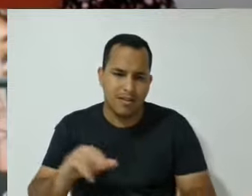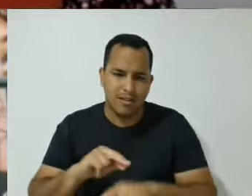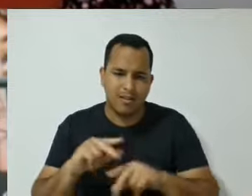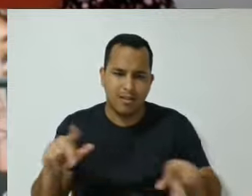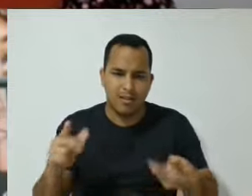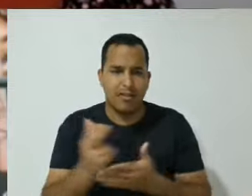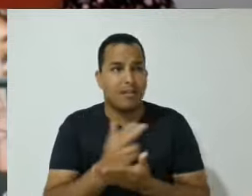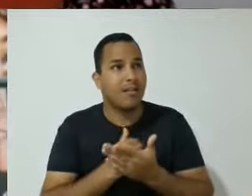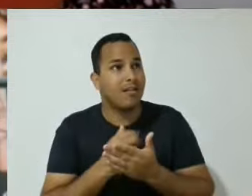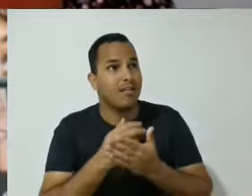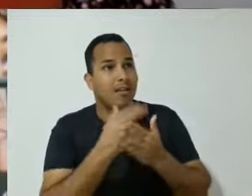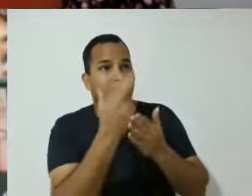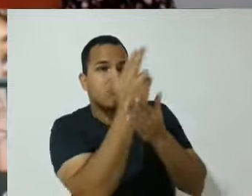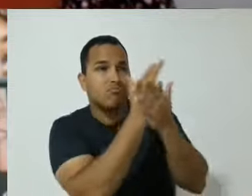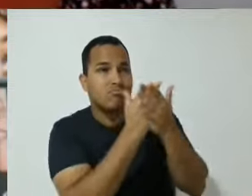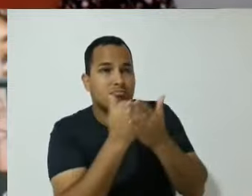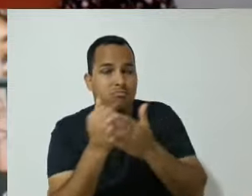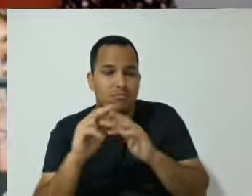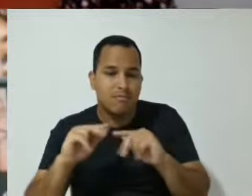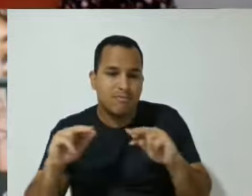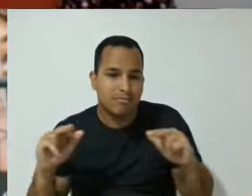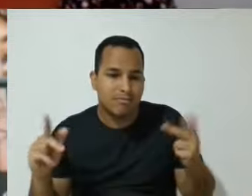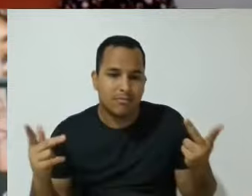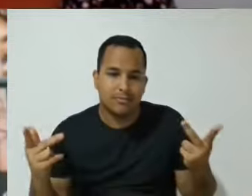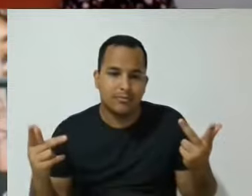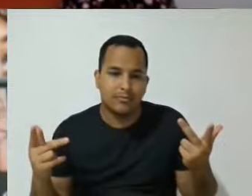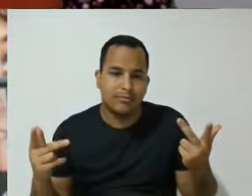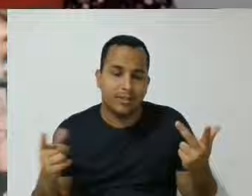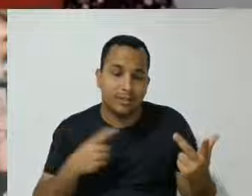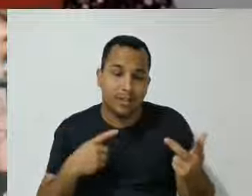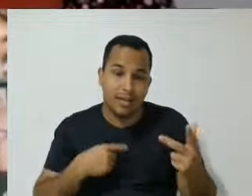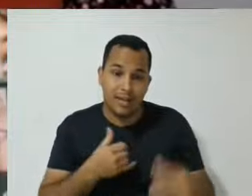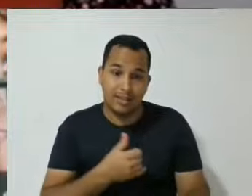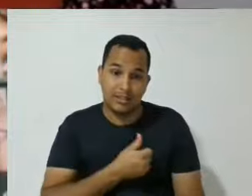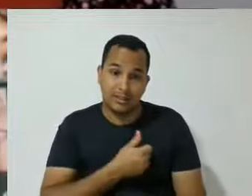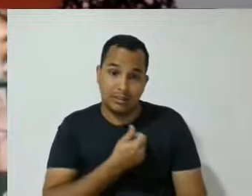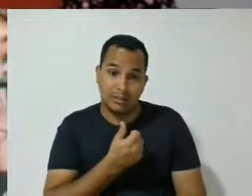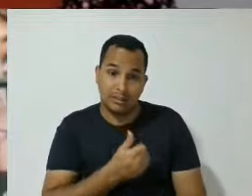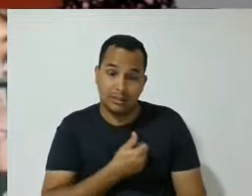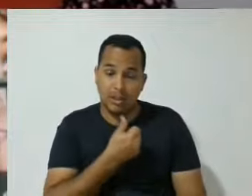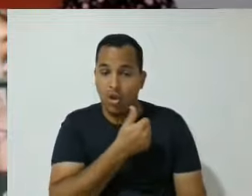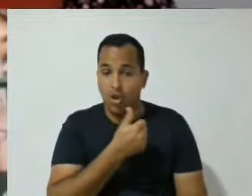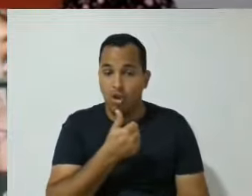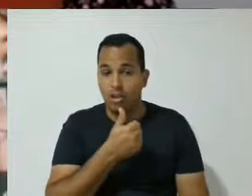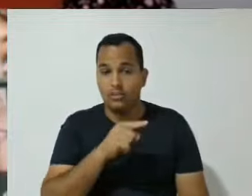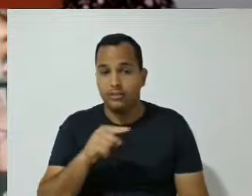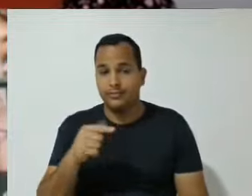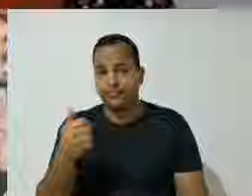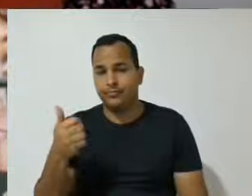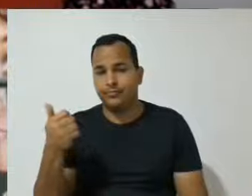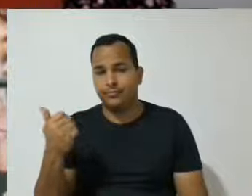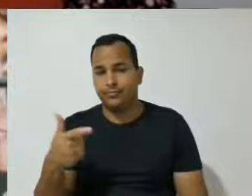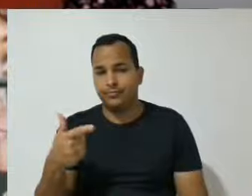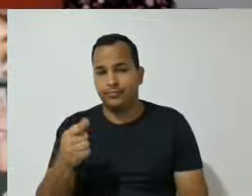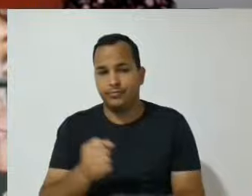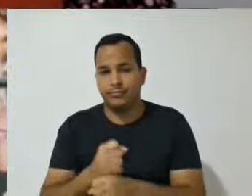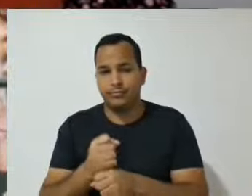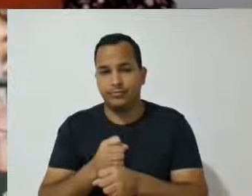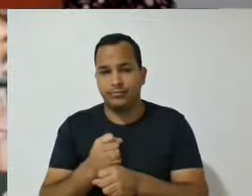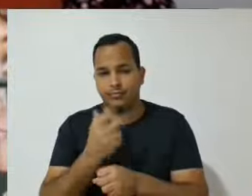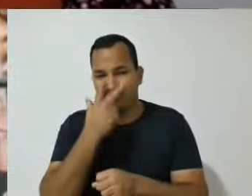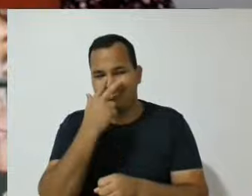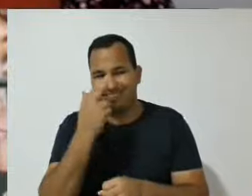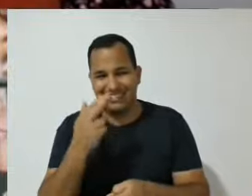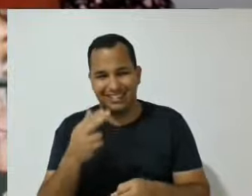grafite, por exemplo, a flauta, mas tinha uma idade aí de 11, 12 anos, elas espichavam, né? Espicha de uma vez,